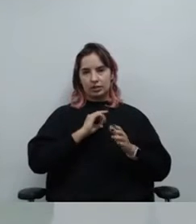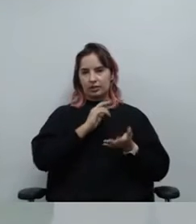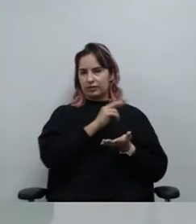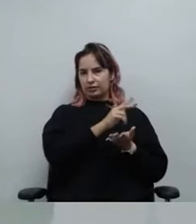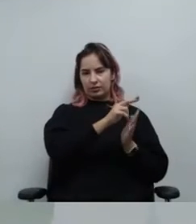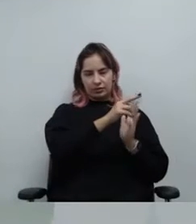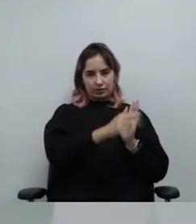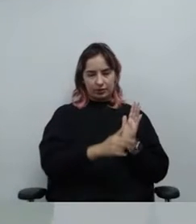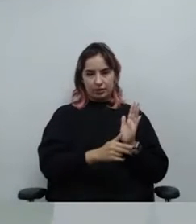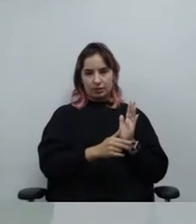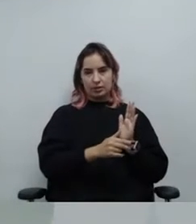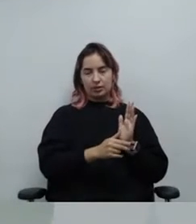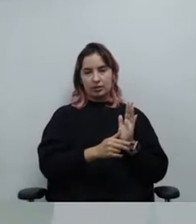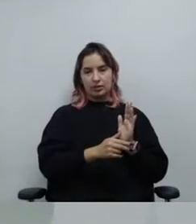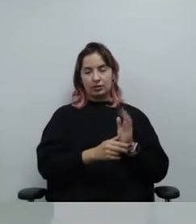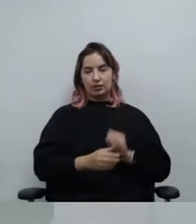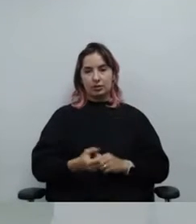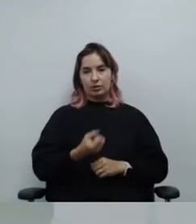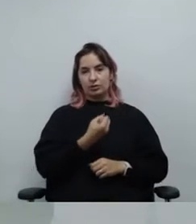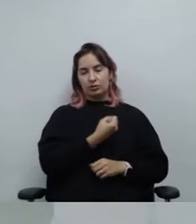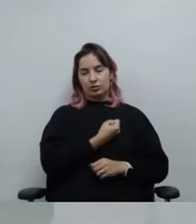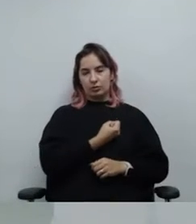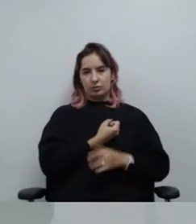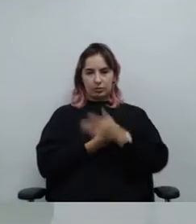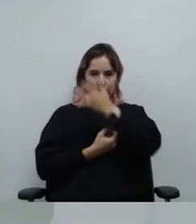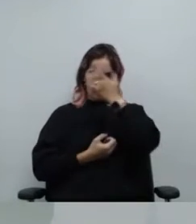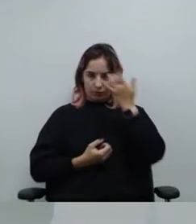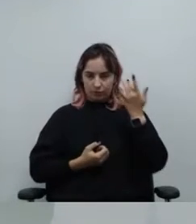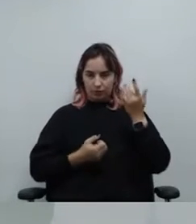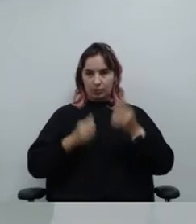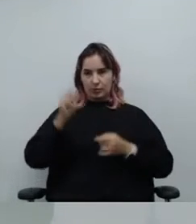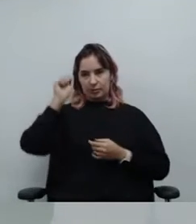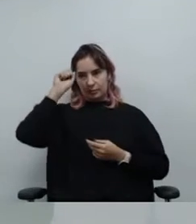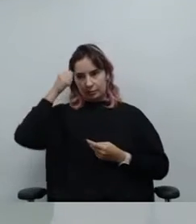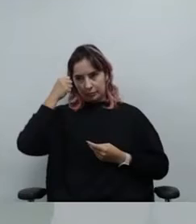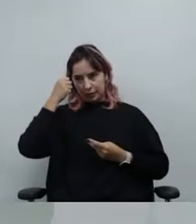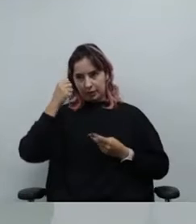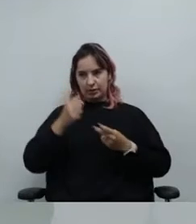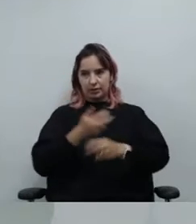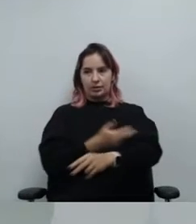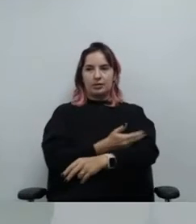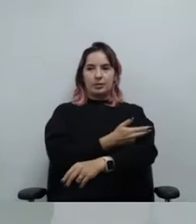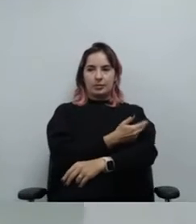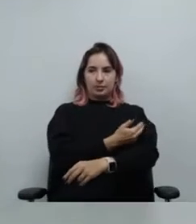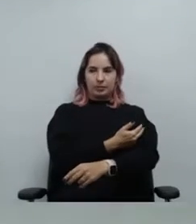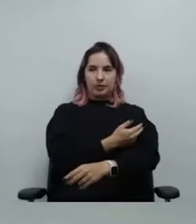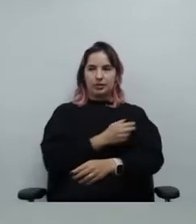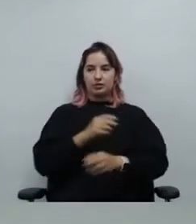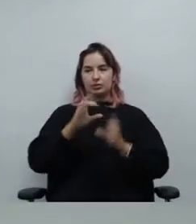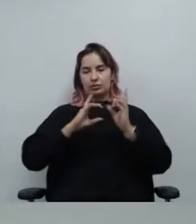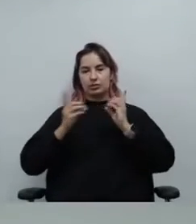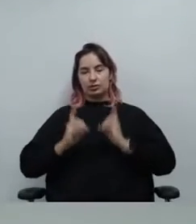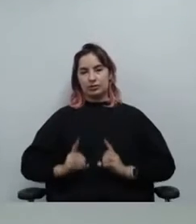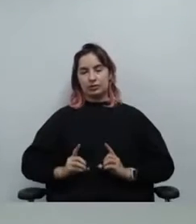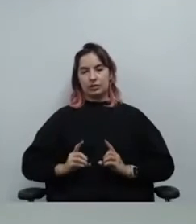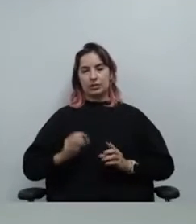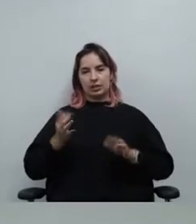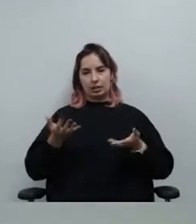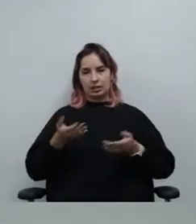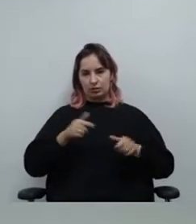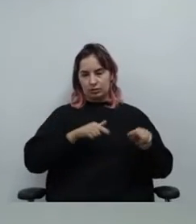diversificado, com um número sem precedentes de candidatos pretos, pardos, indígenas, deficientes e trans buscando ingressar na